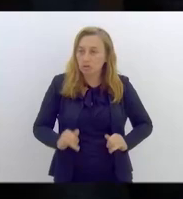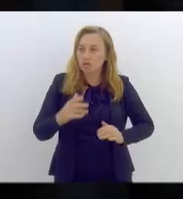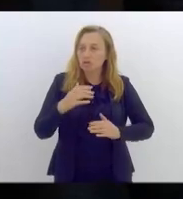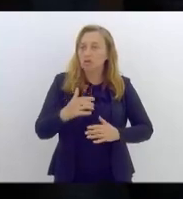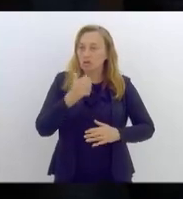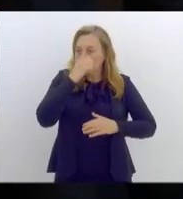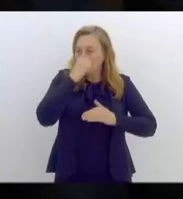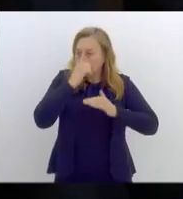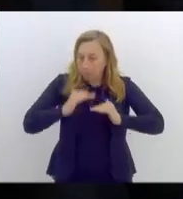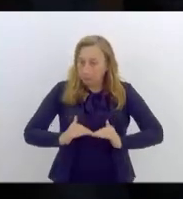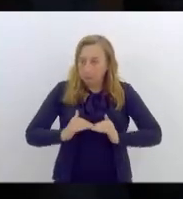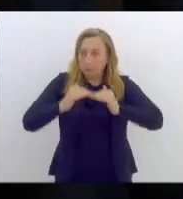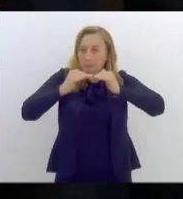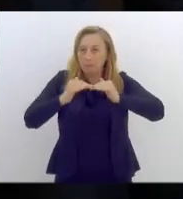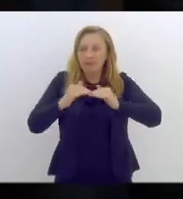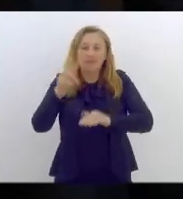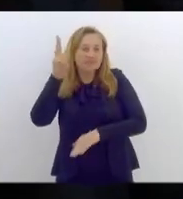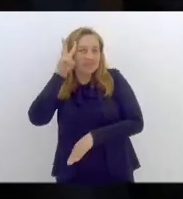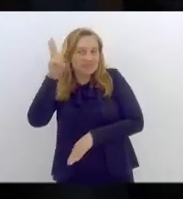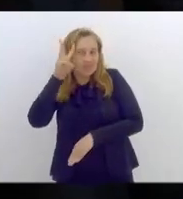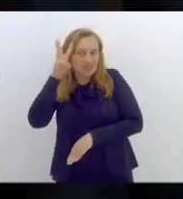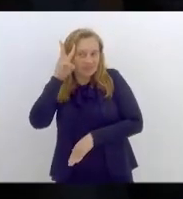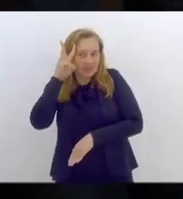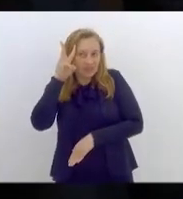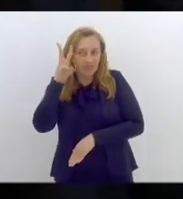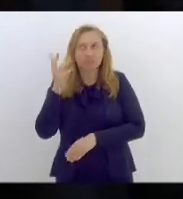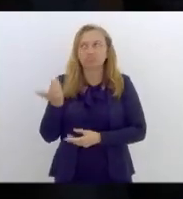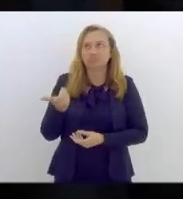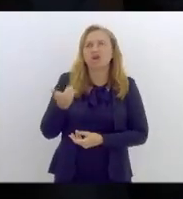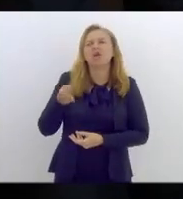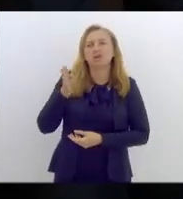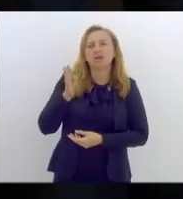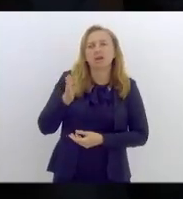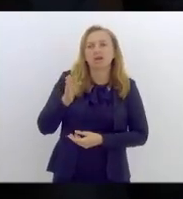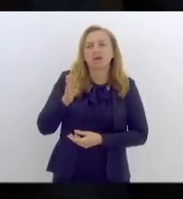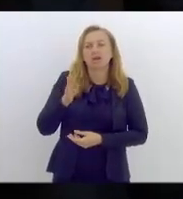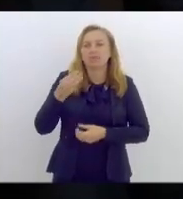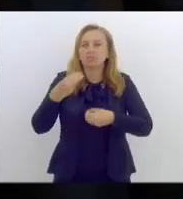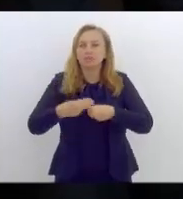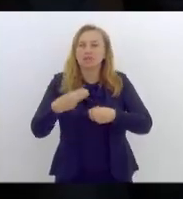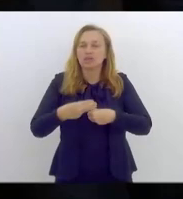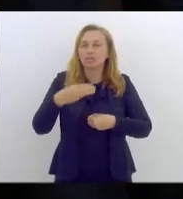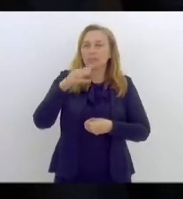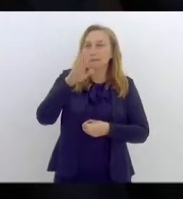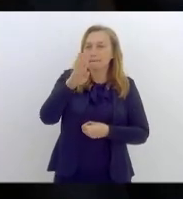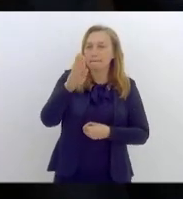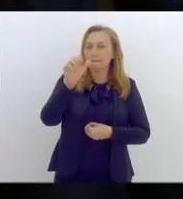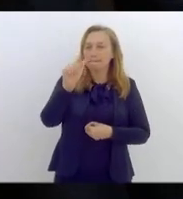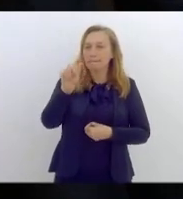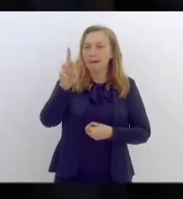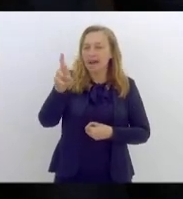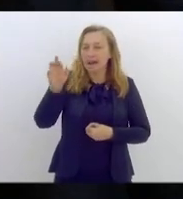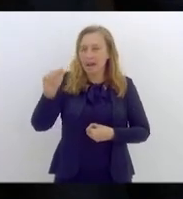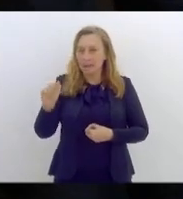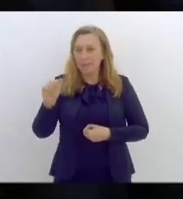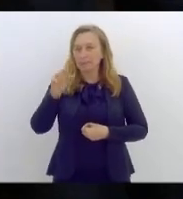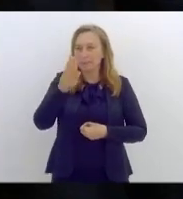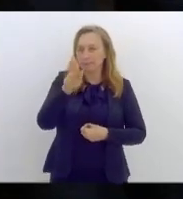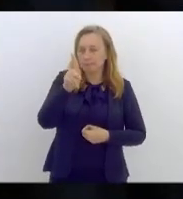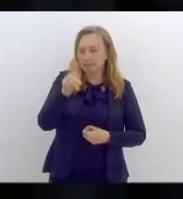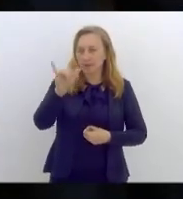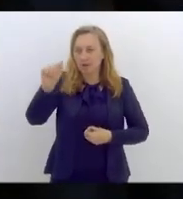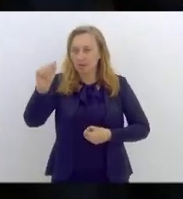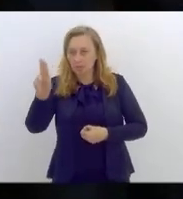principalmente quarta-feira o município de Barra do Piraí que é o município que eu tô constantemente foi totalmente alagada as estradas